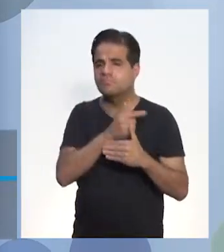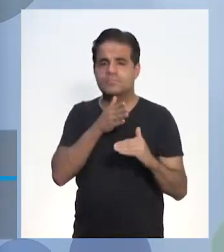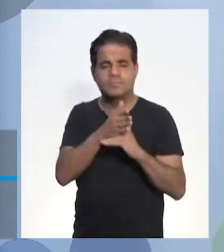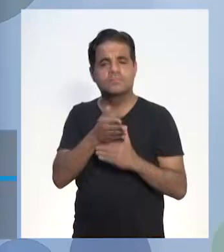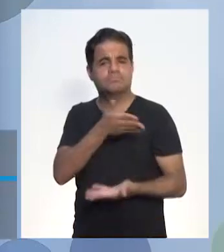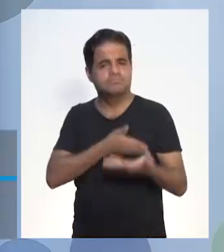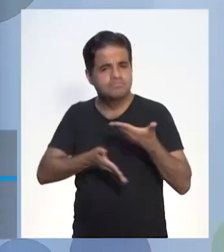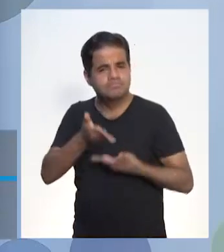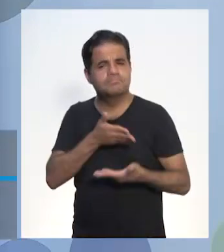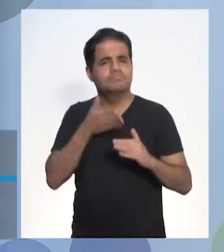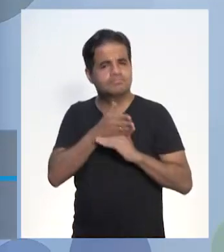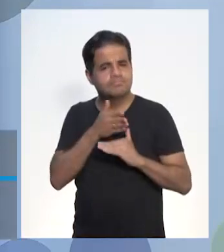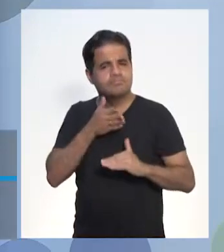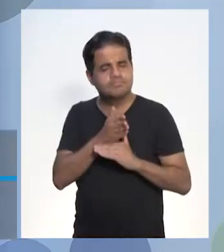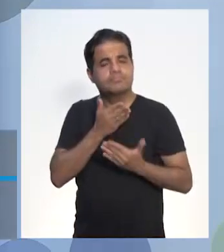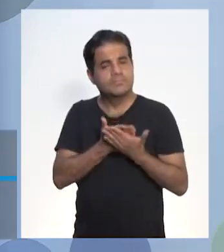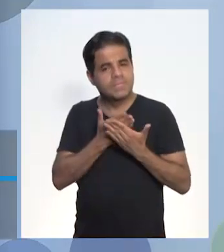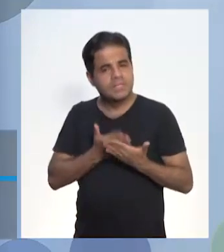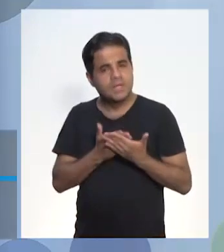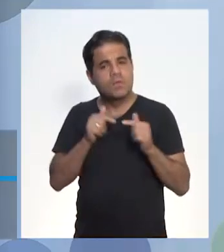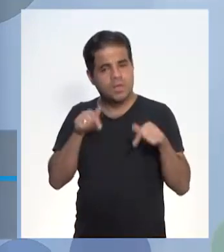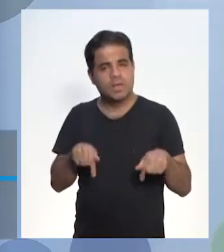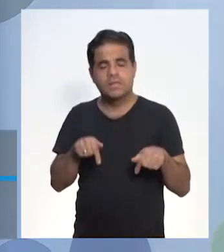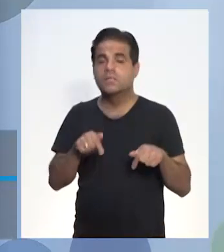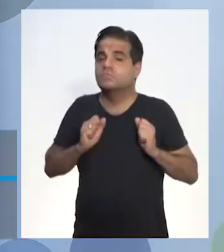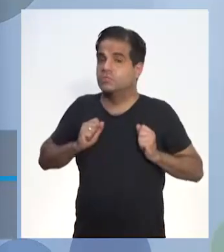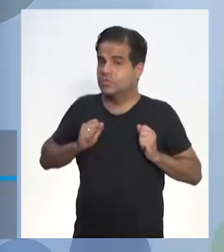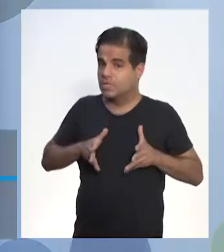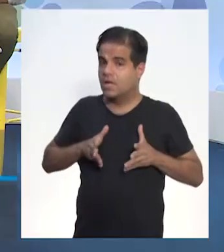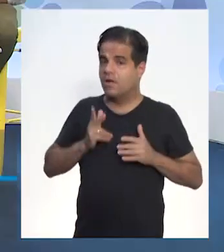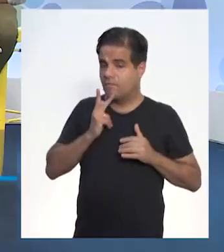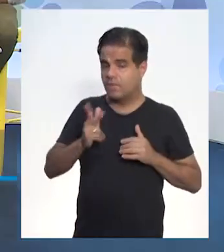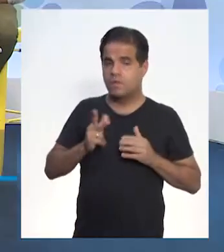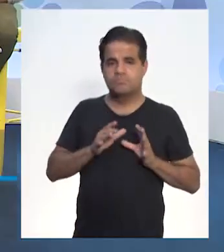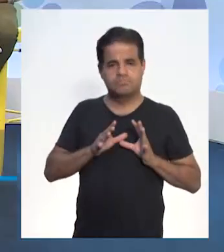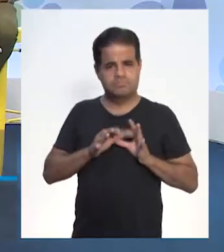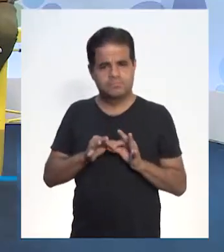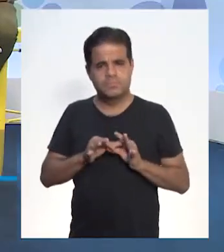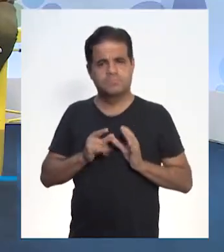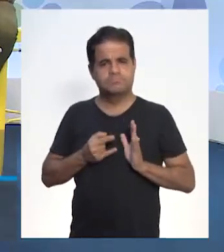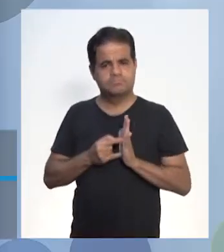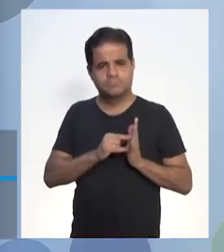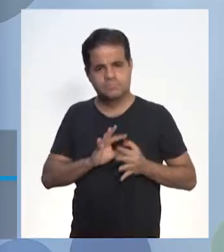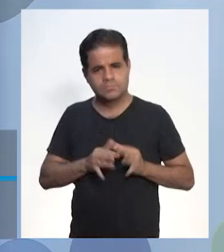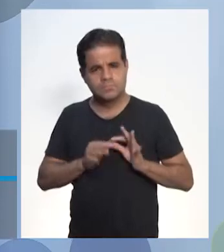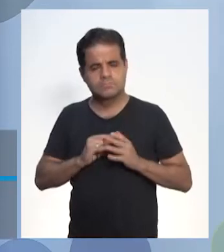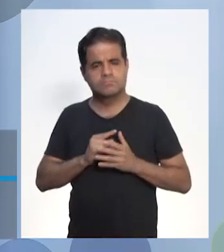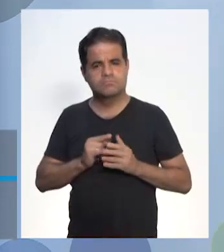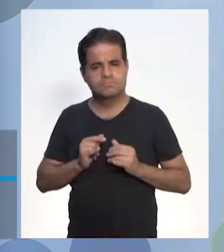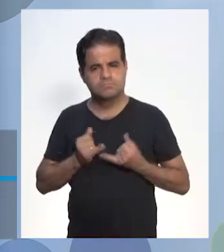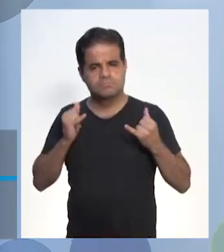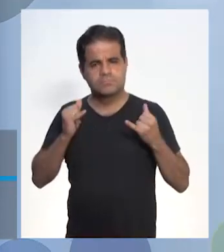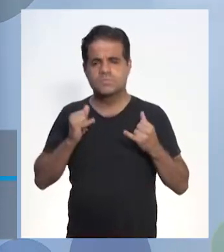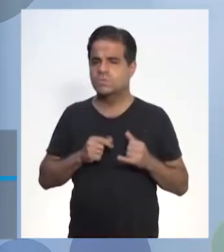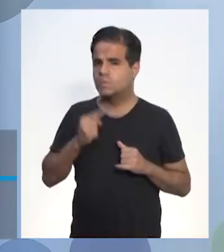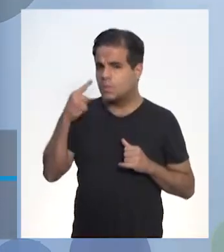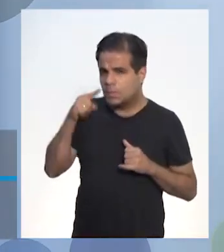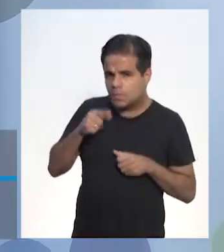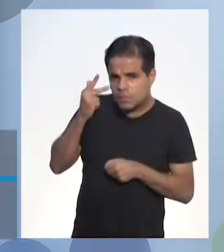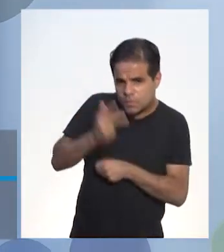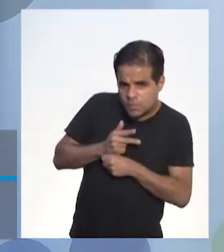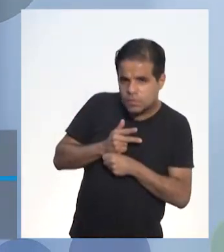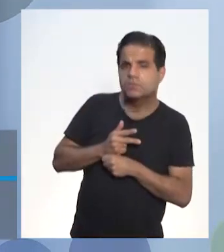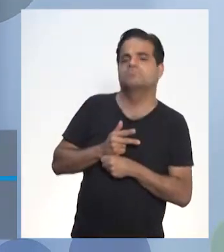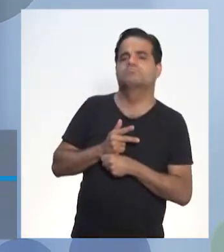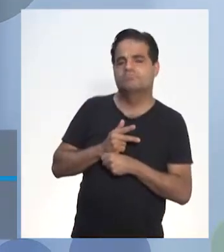essa interação aqui nesta aula, né? Bom, já que a gente falou um pouquinho sobre a corrente elétrica, né? Então, no motor elétrico, você viu o vídeo, né?